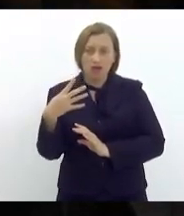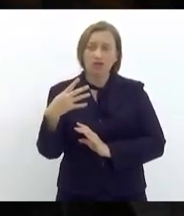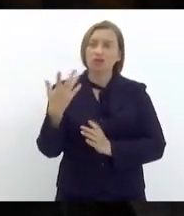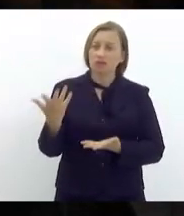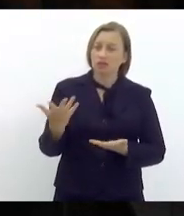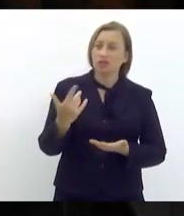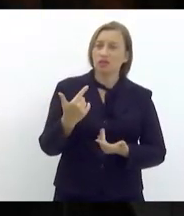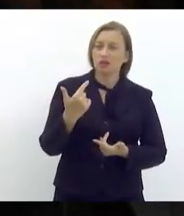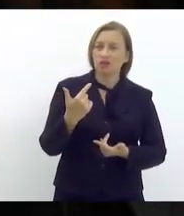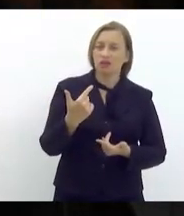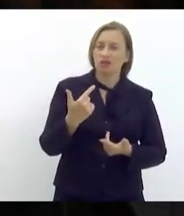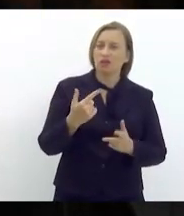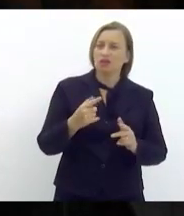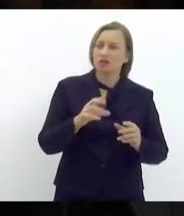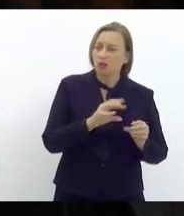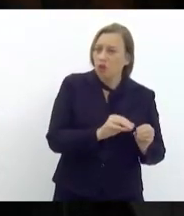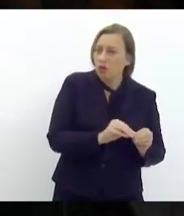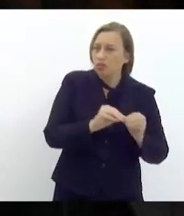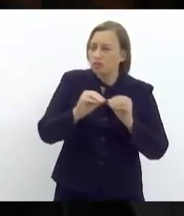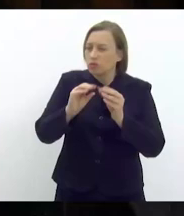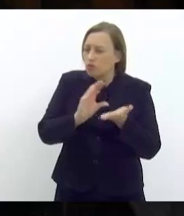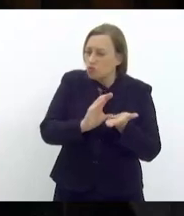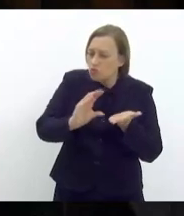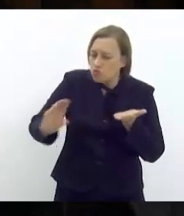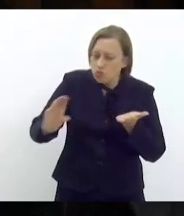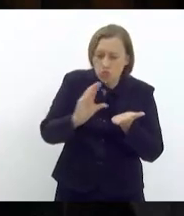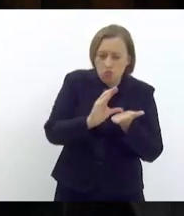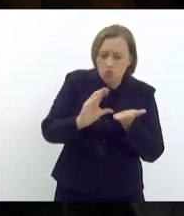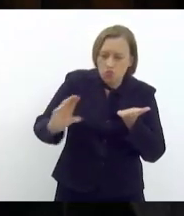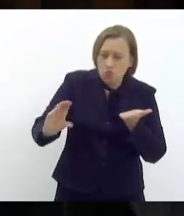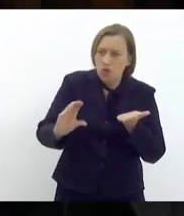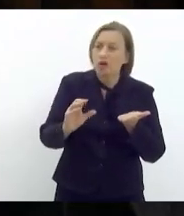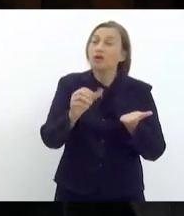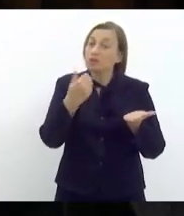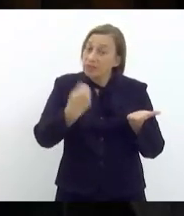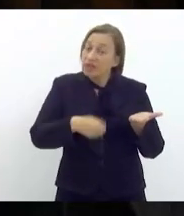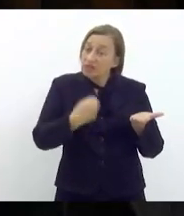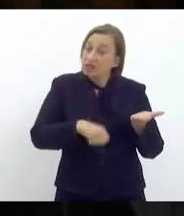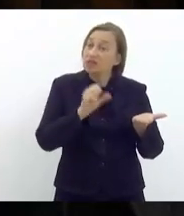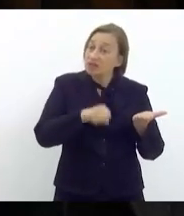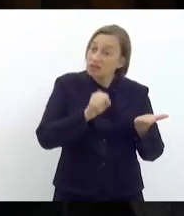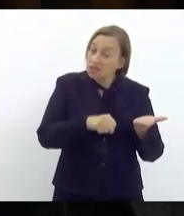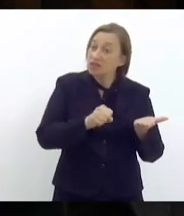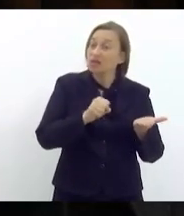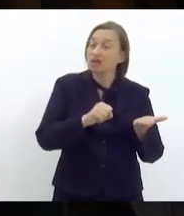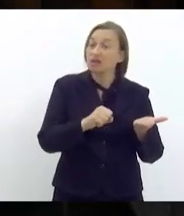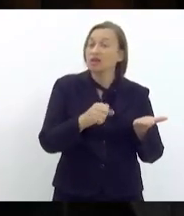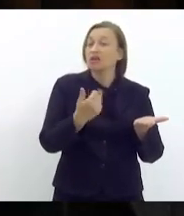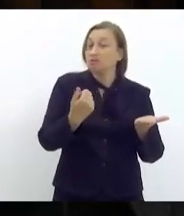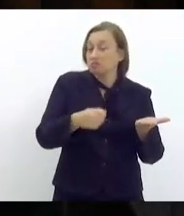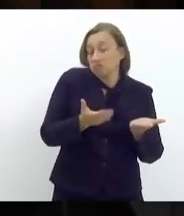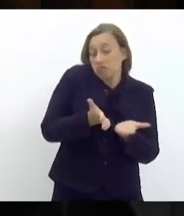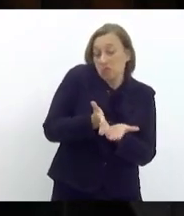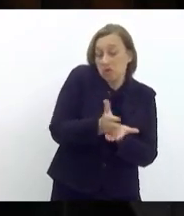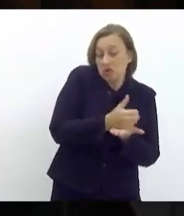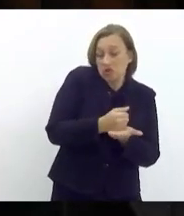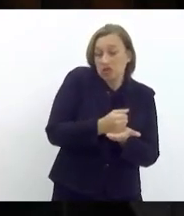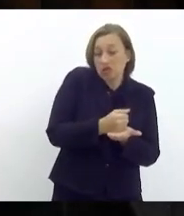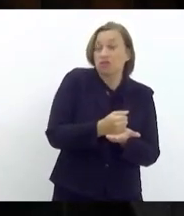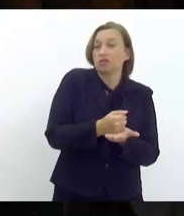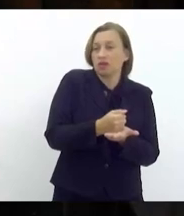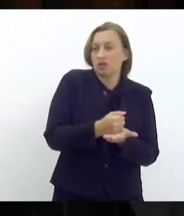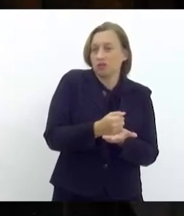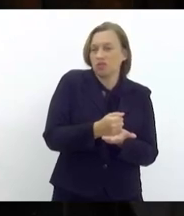contingenciamento e o remanejamento e tem que contingenciar mesmo porque se há uma previsão de receita o ano não acabou